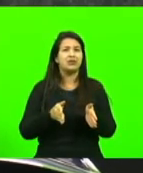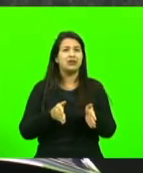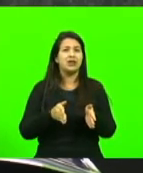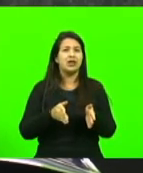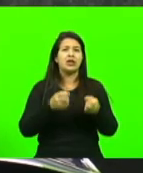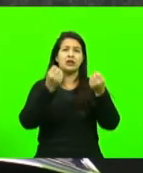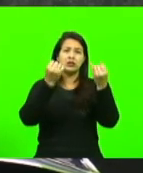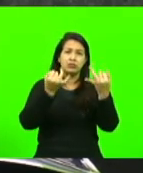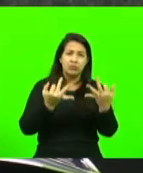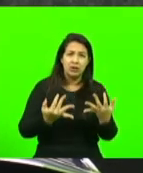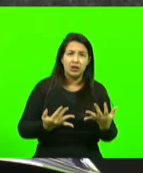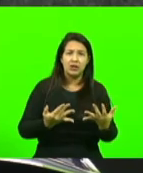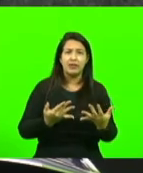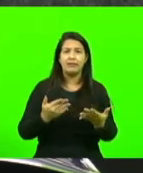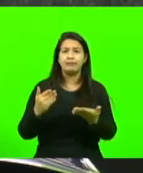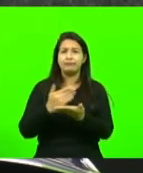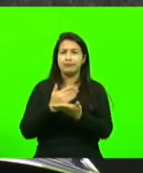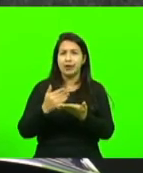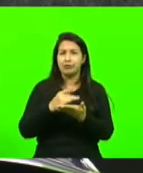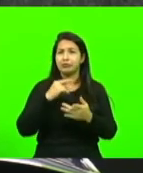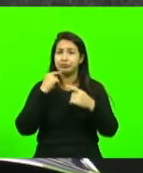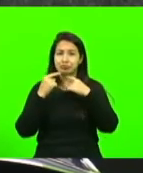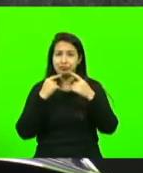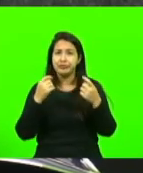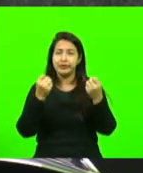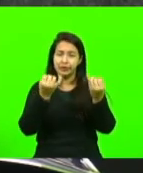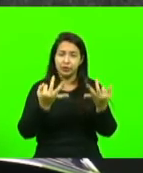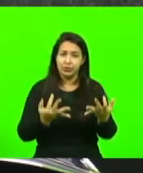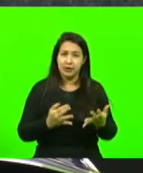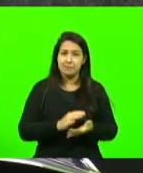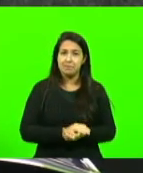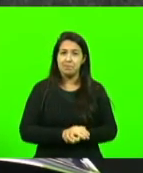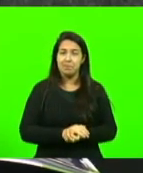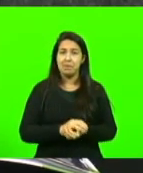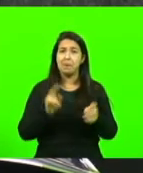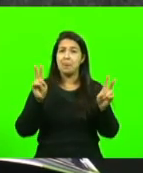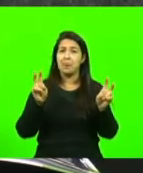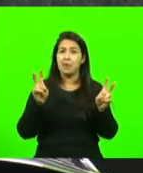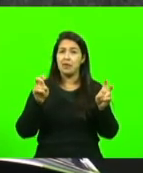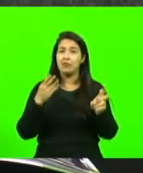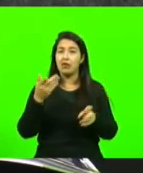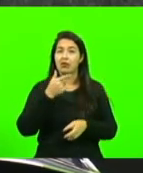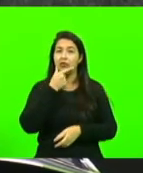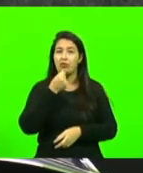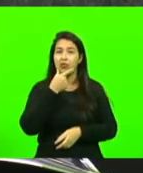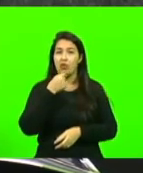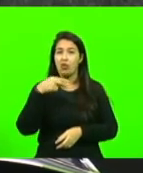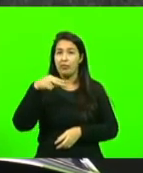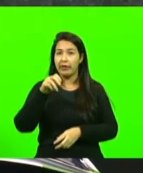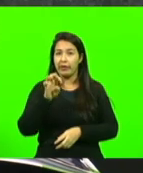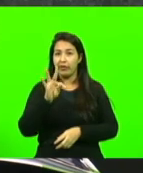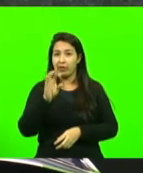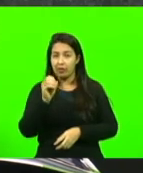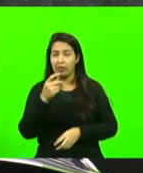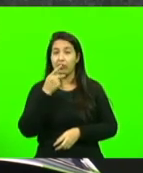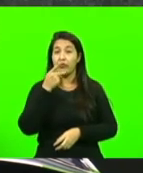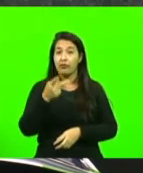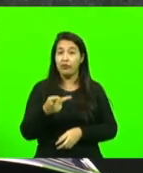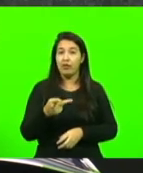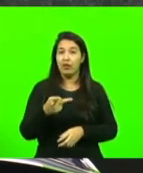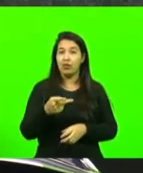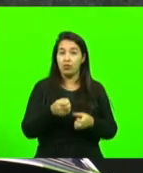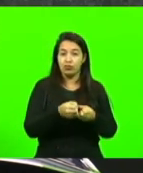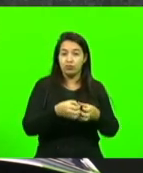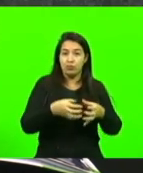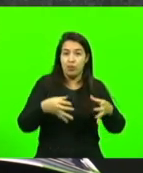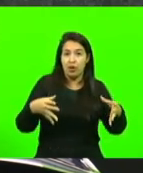pouco daquela frase né que o dirigente sindical Neto muito bem desconstruiu sobre quantidade de